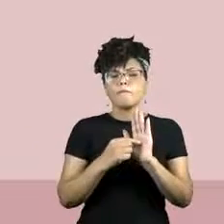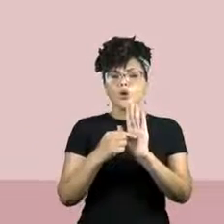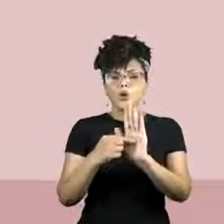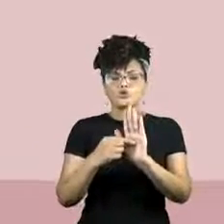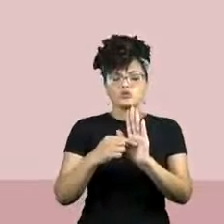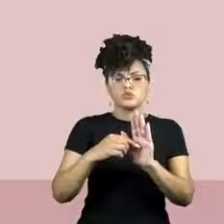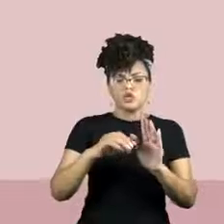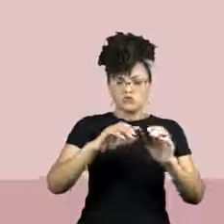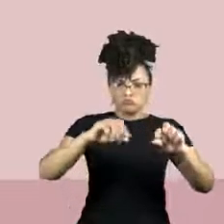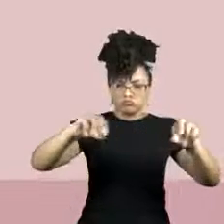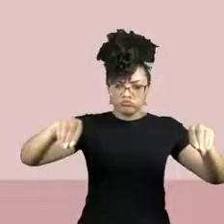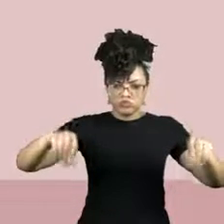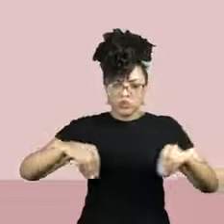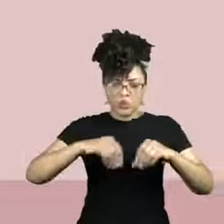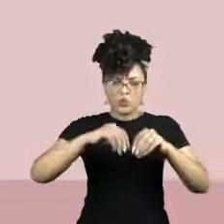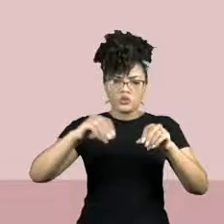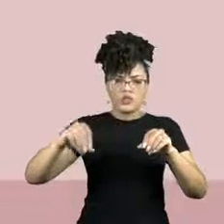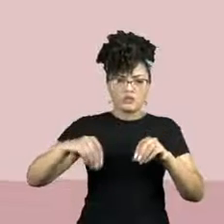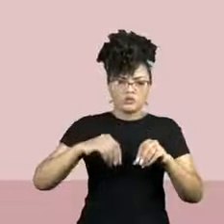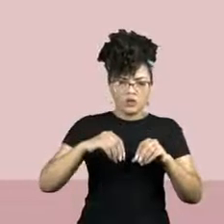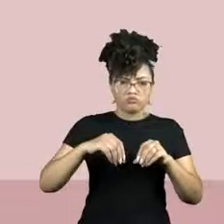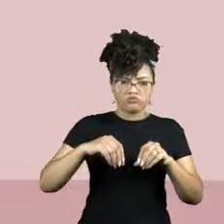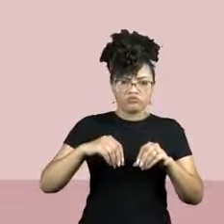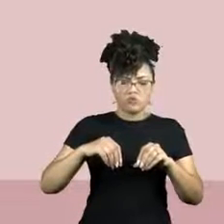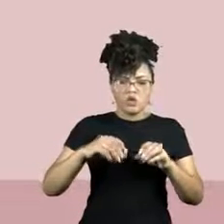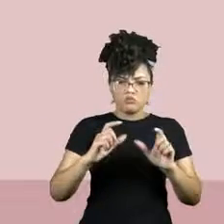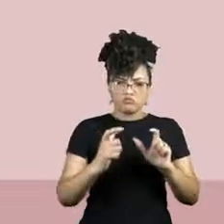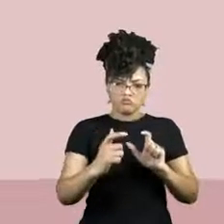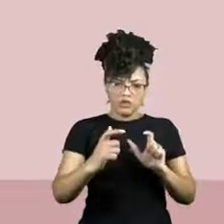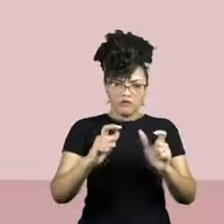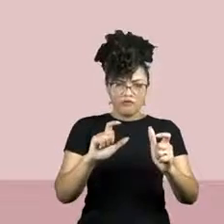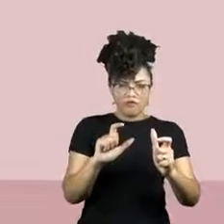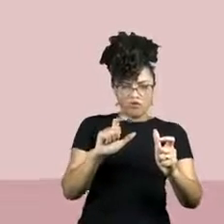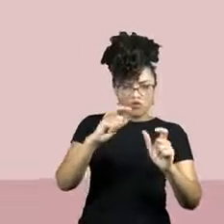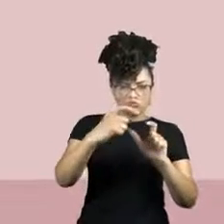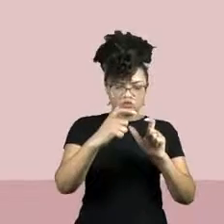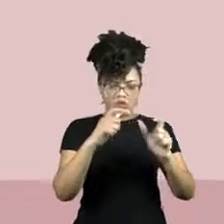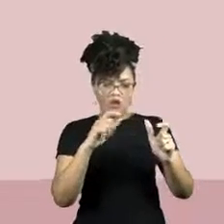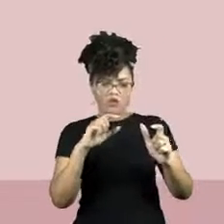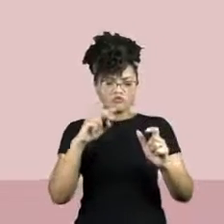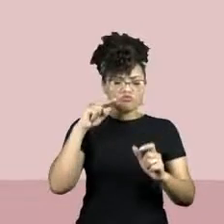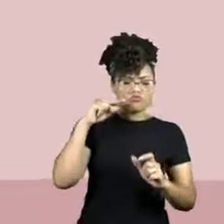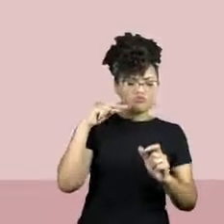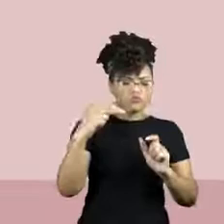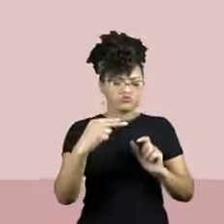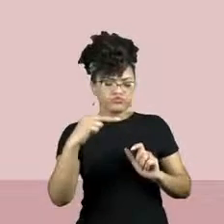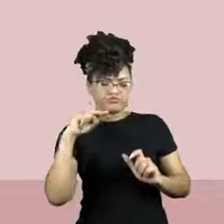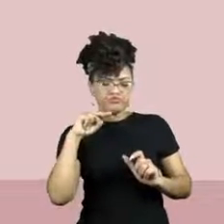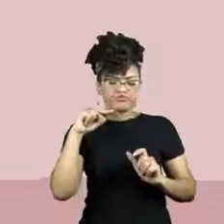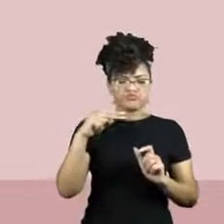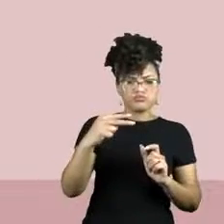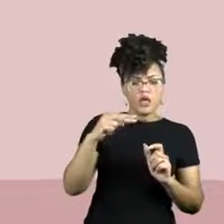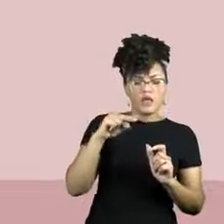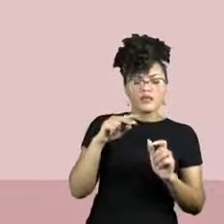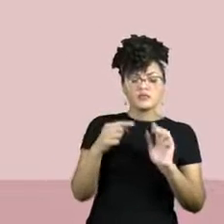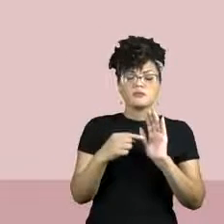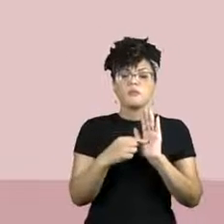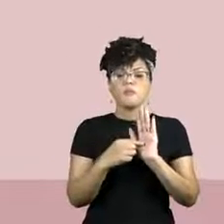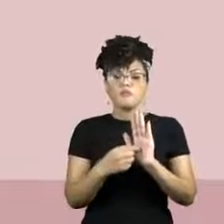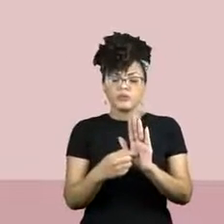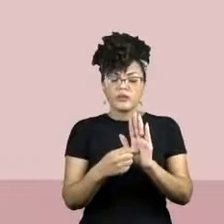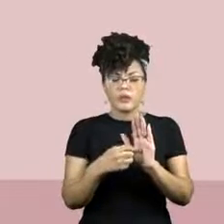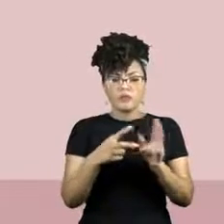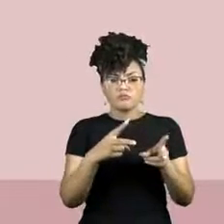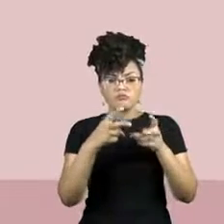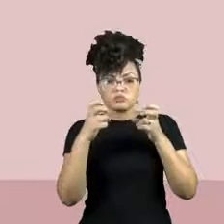um terreno envolvendo a sua topografia e os seus ensaios de campo, né? A partir de um modelo tridimensional,